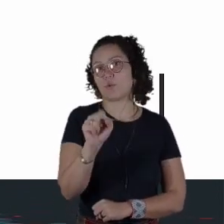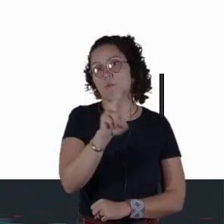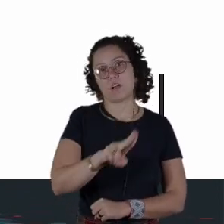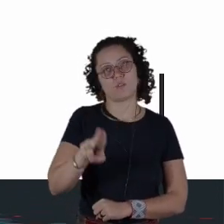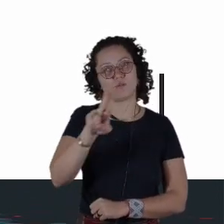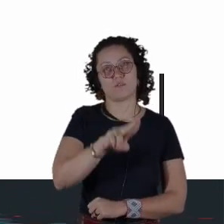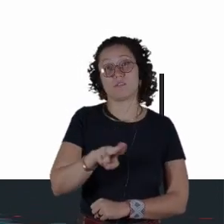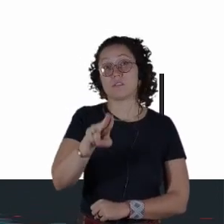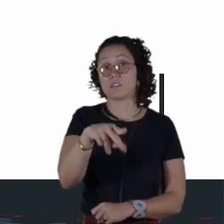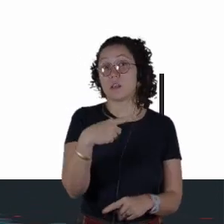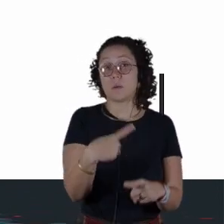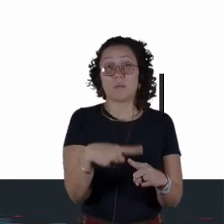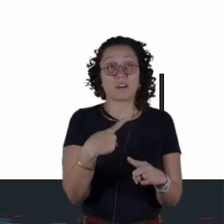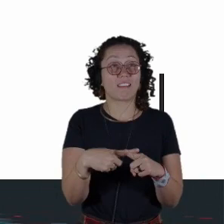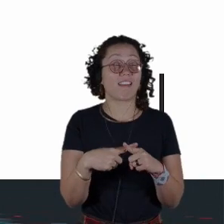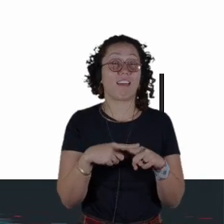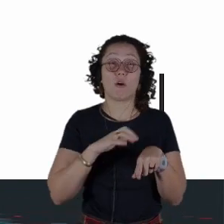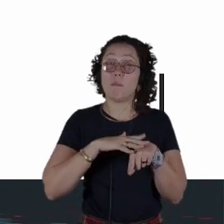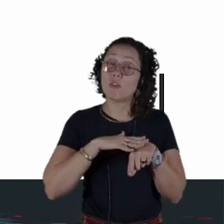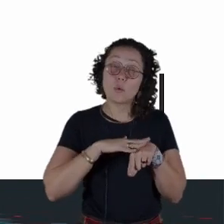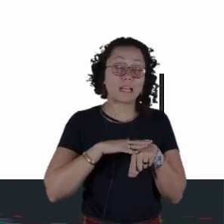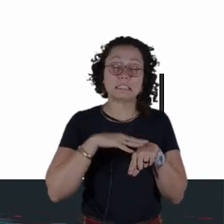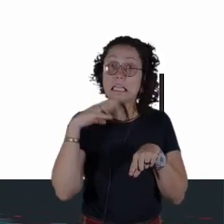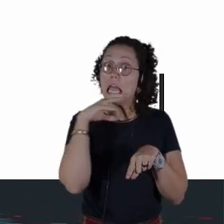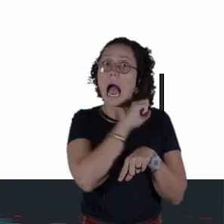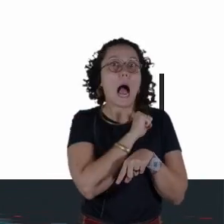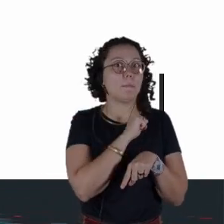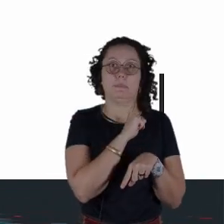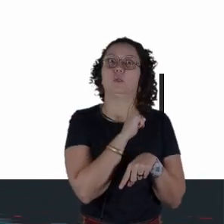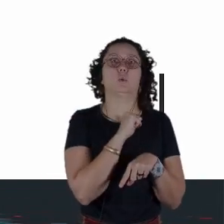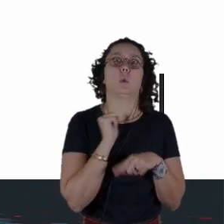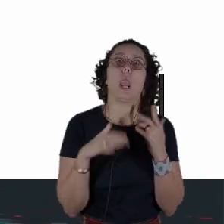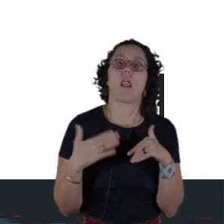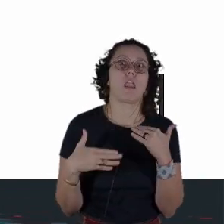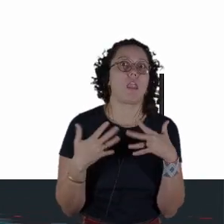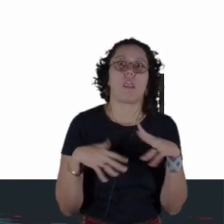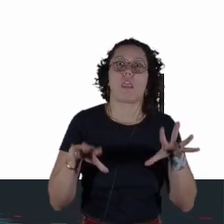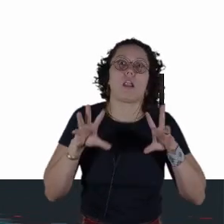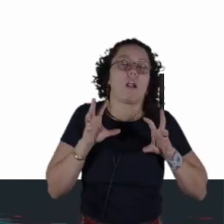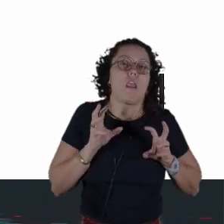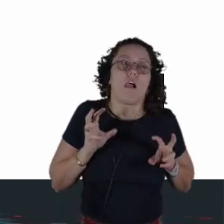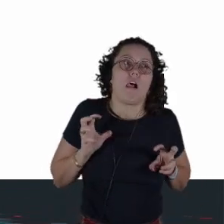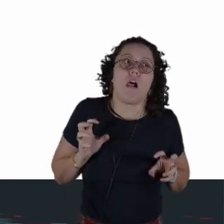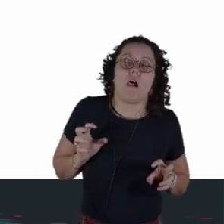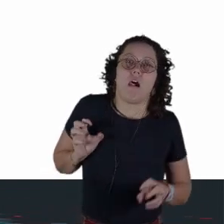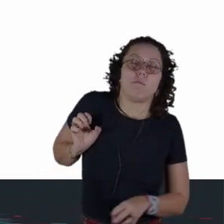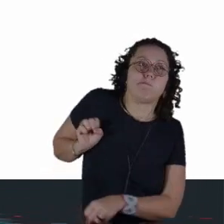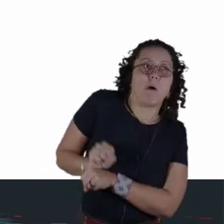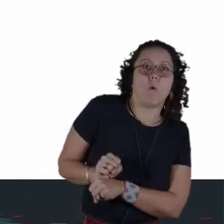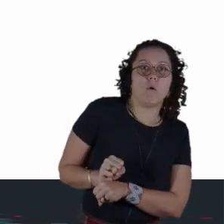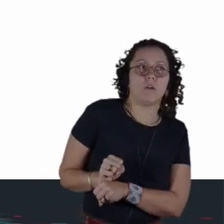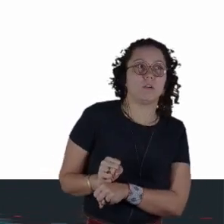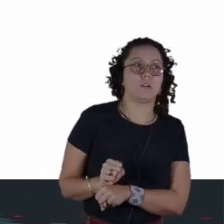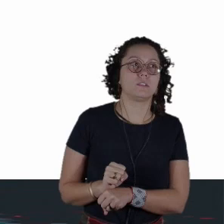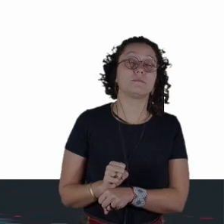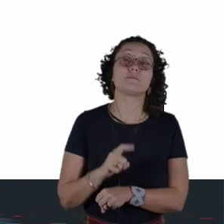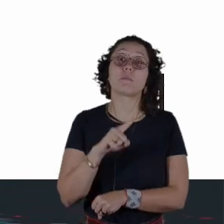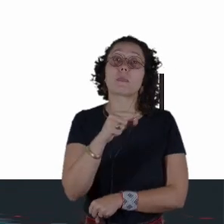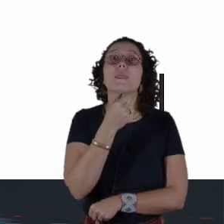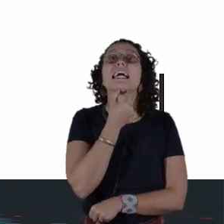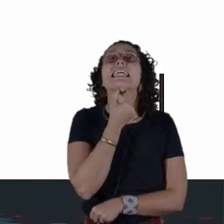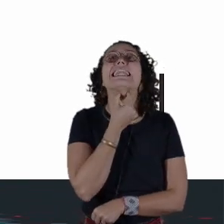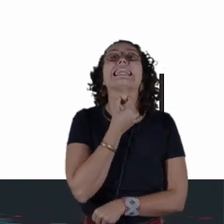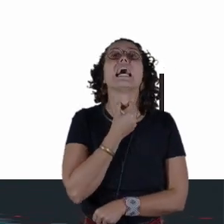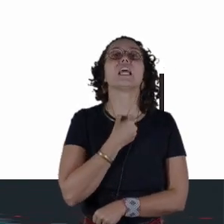doença muito rapidamente evolutiva e tem sempre os músculos da laringe e do